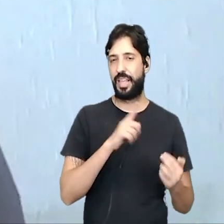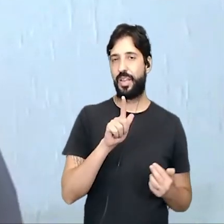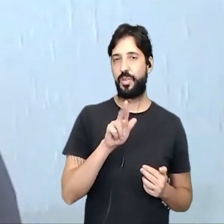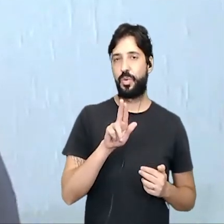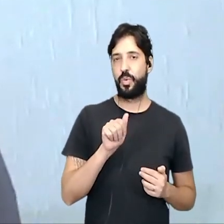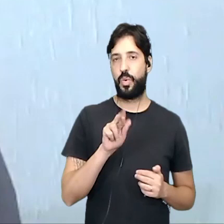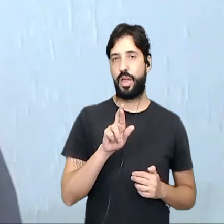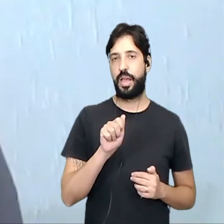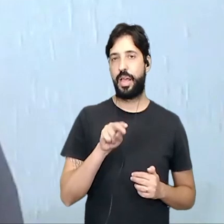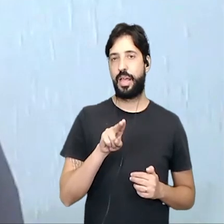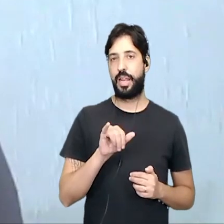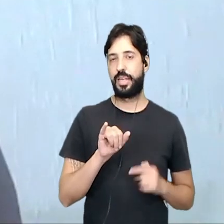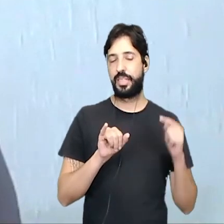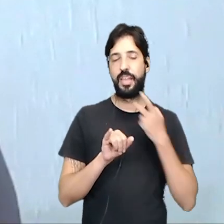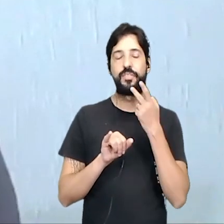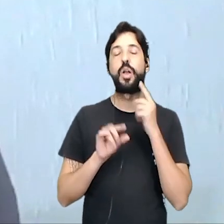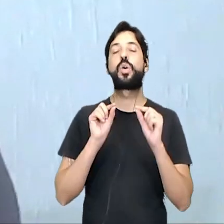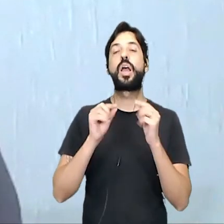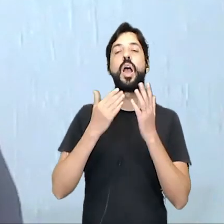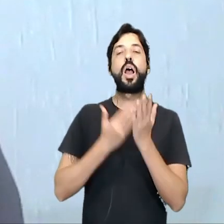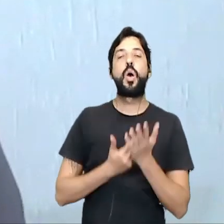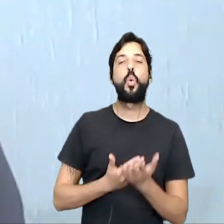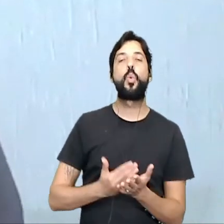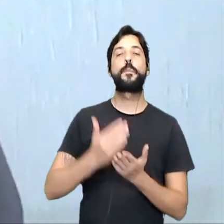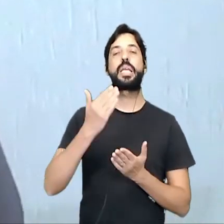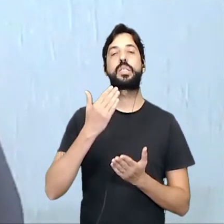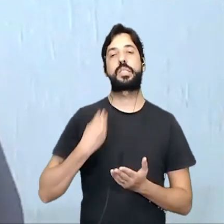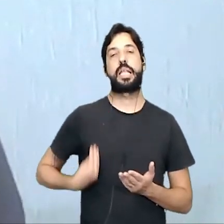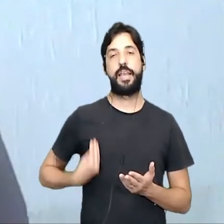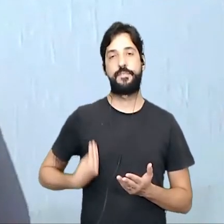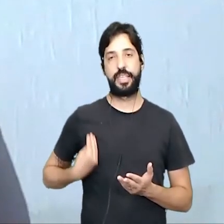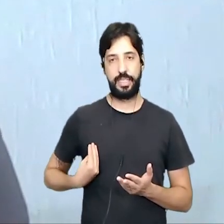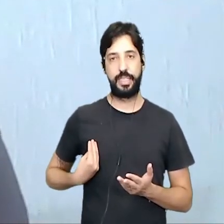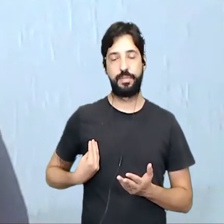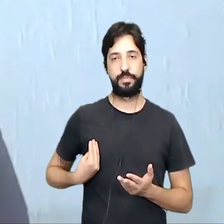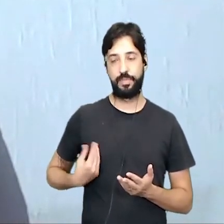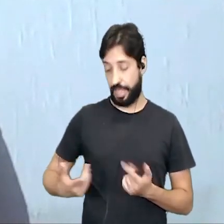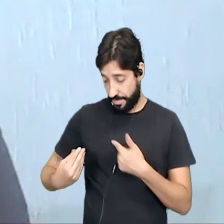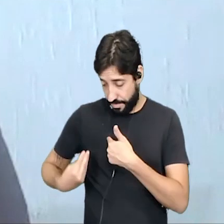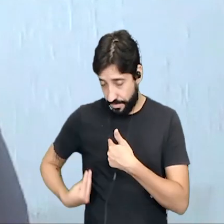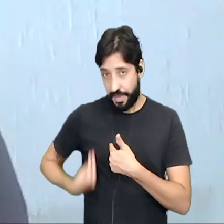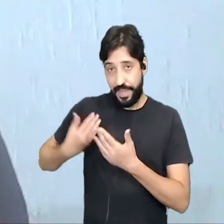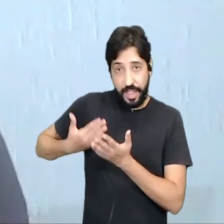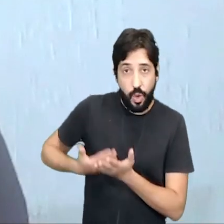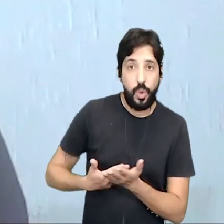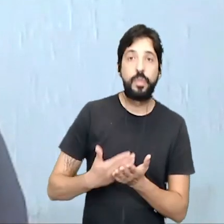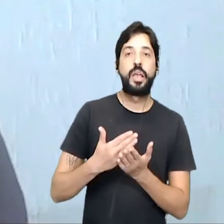nossos parentes guarani invocam como o princípio da vida.